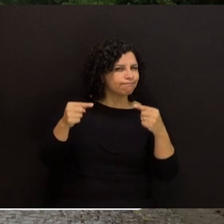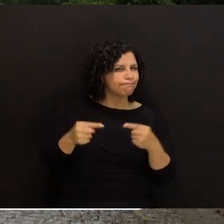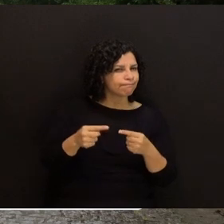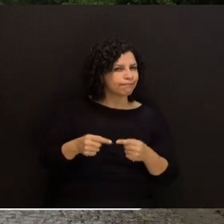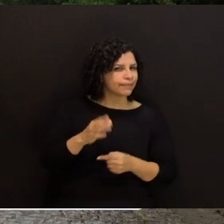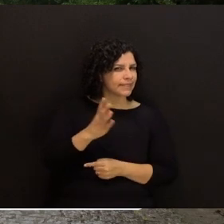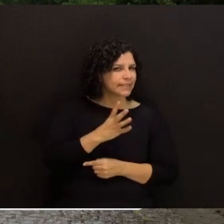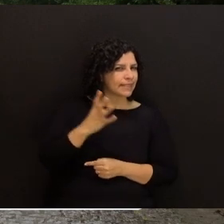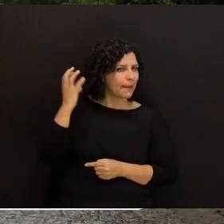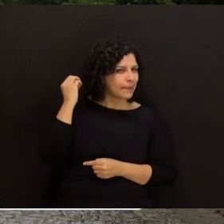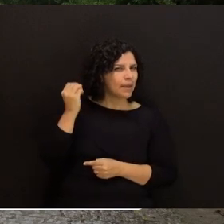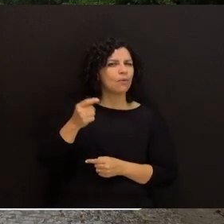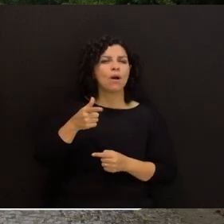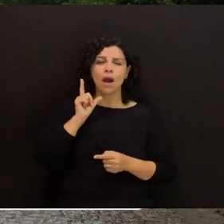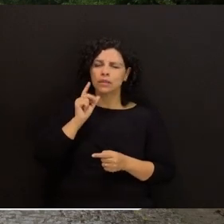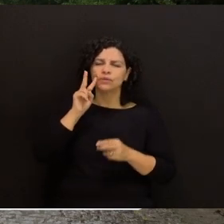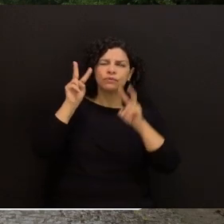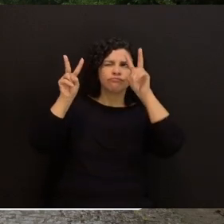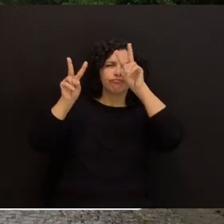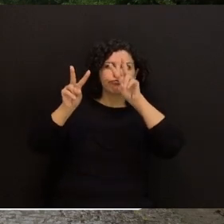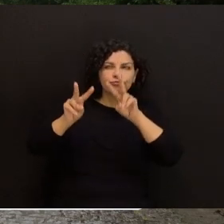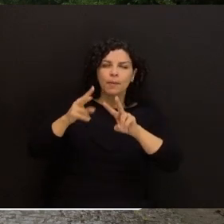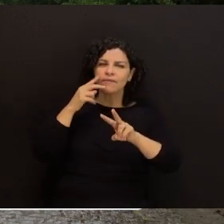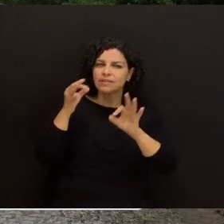para a gente não passar despercebido